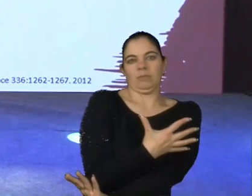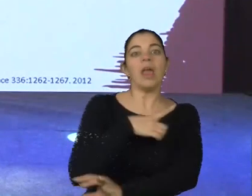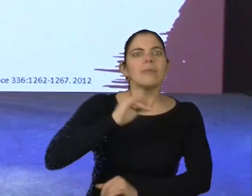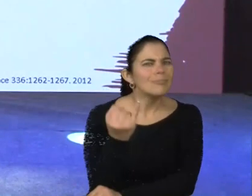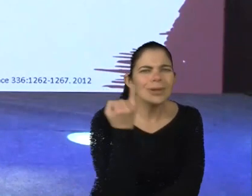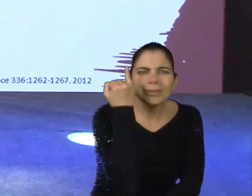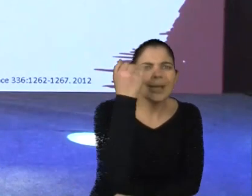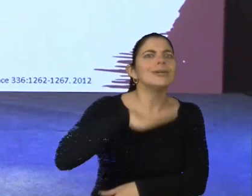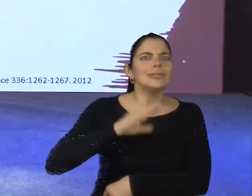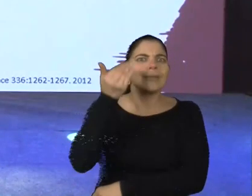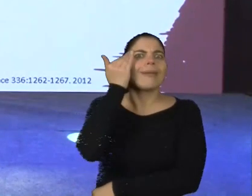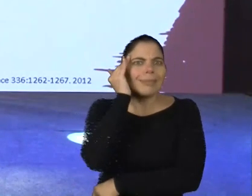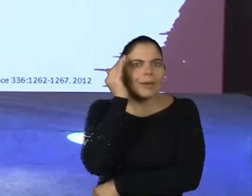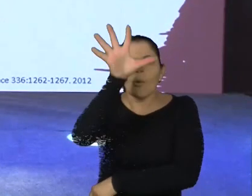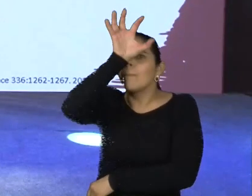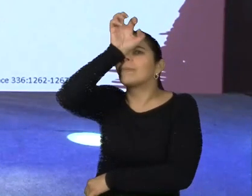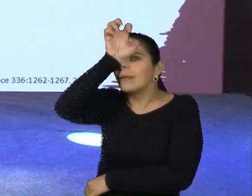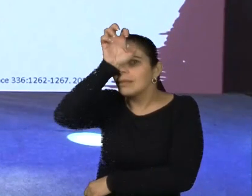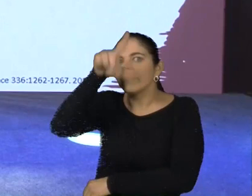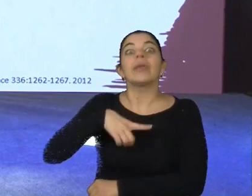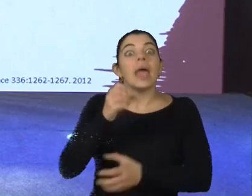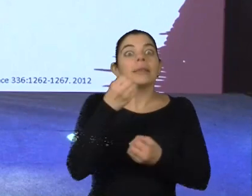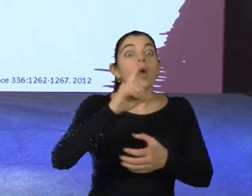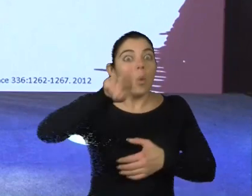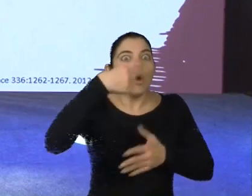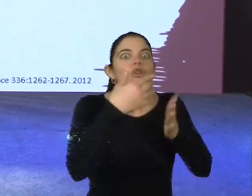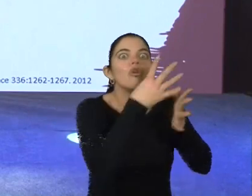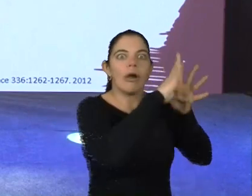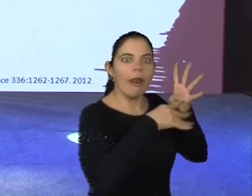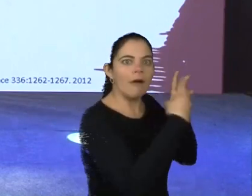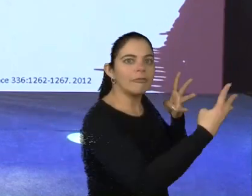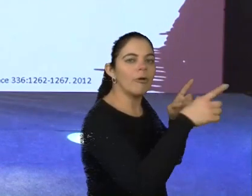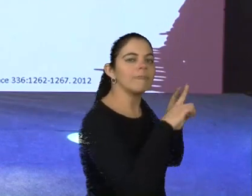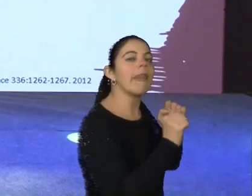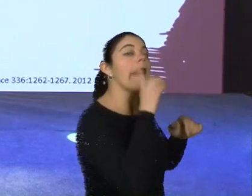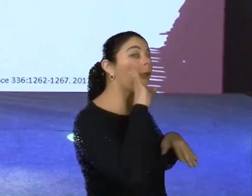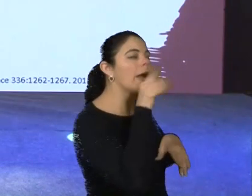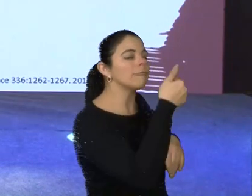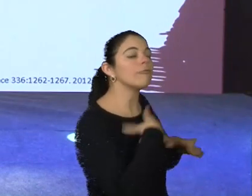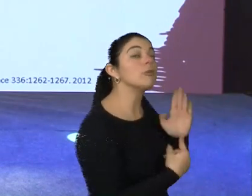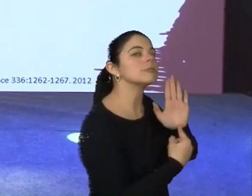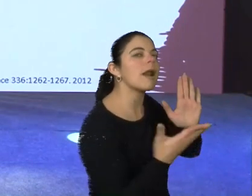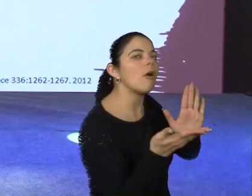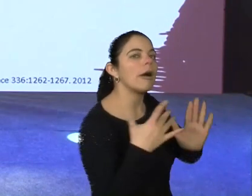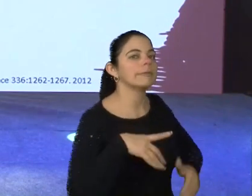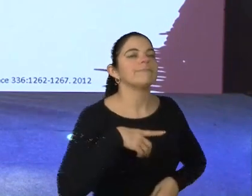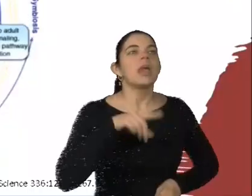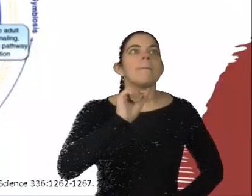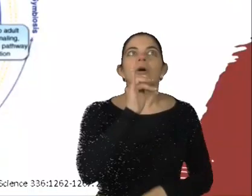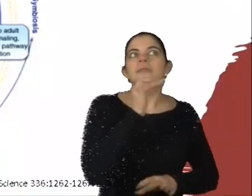aqui é bem legal. Parece assim meio complicado, mas eu vou explicar para vocês. Aqui é